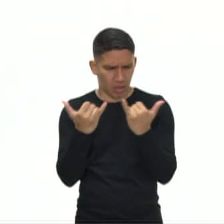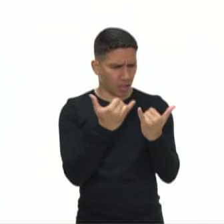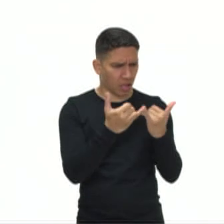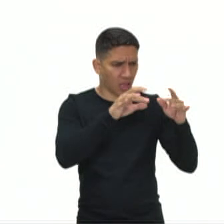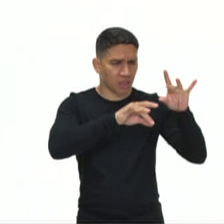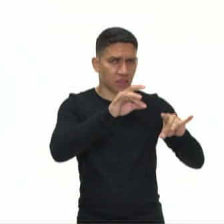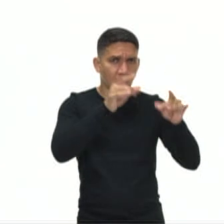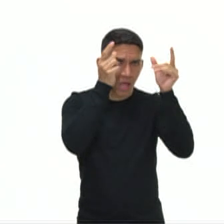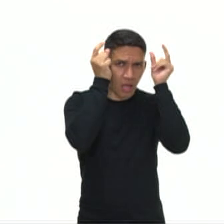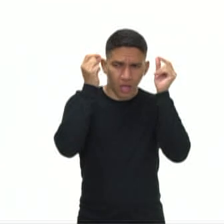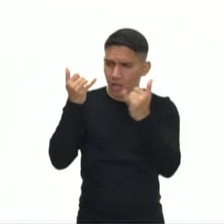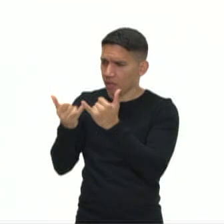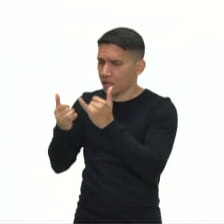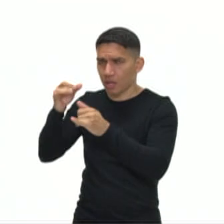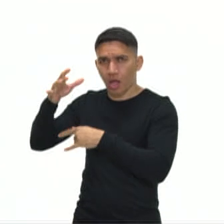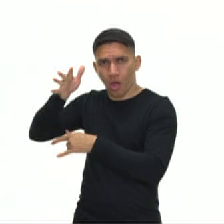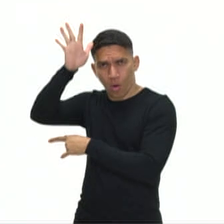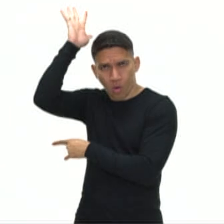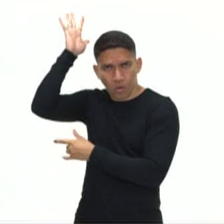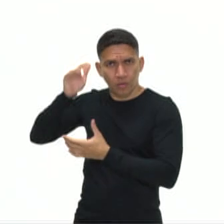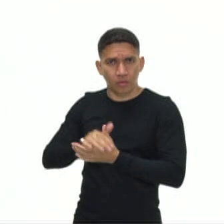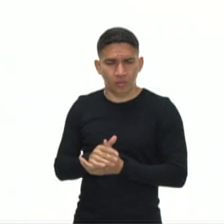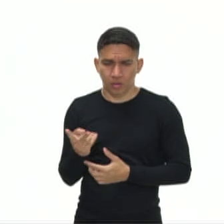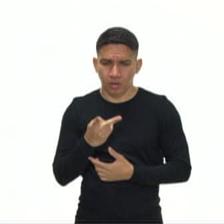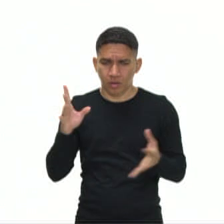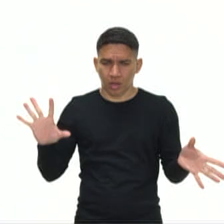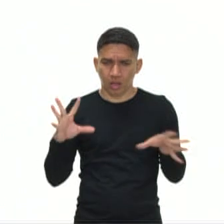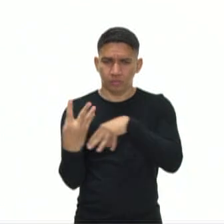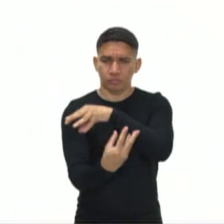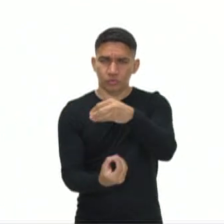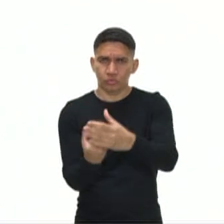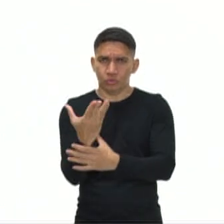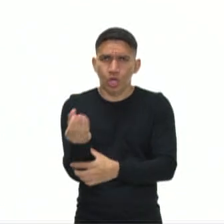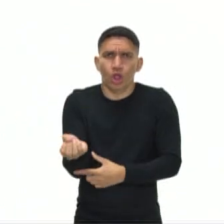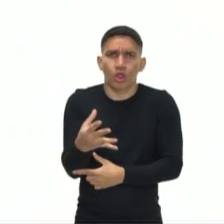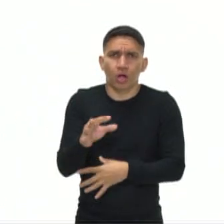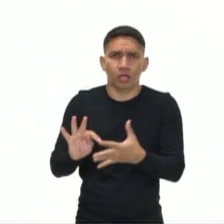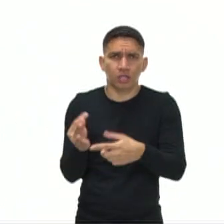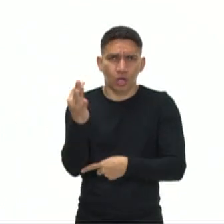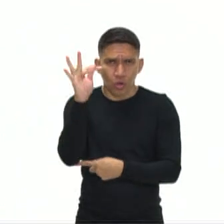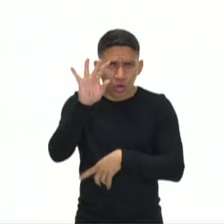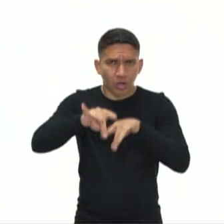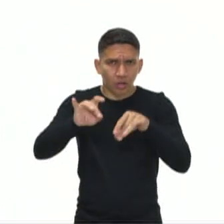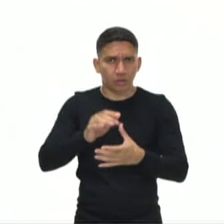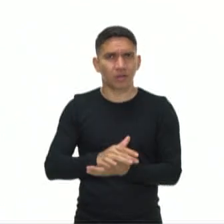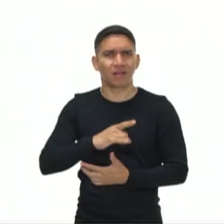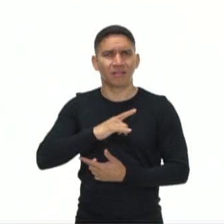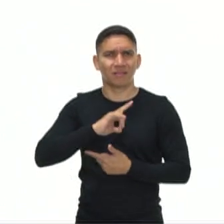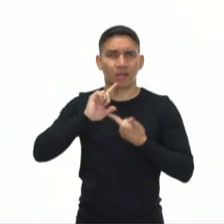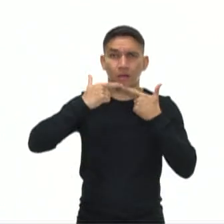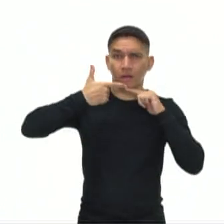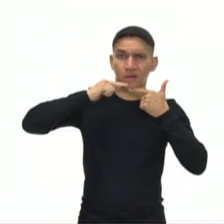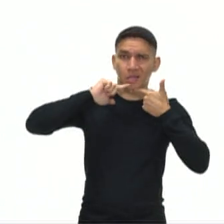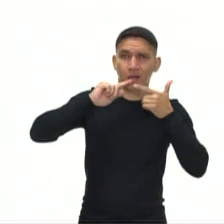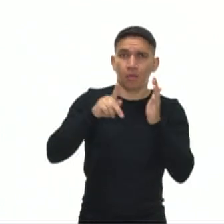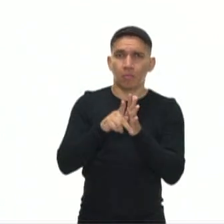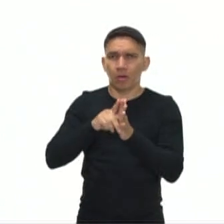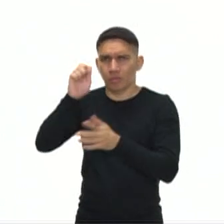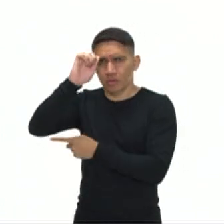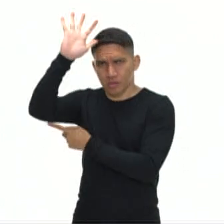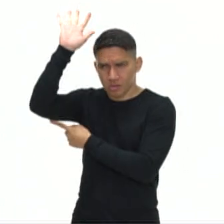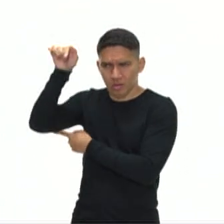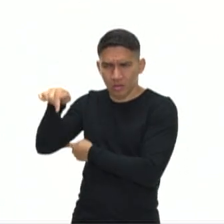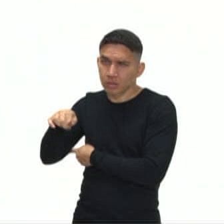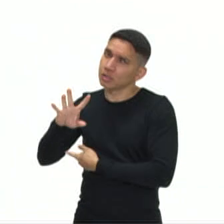teatro romano? O teatro grego-romano introduziu novas tecnologias no teatro? Existia tragédia e comédia romana? Vamos tentar